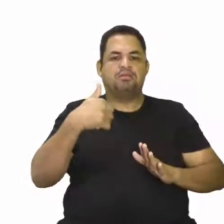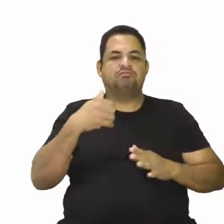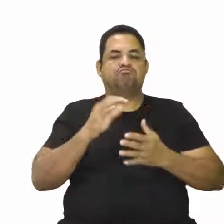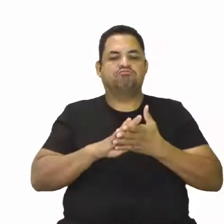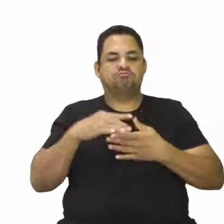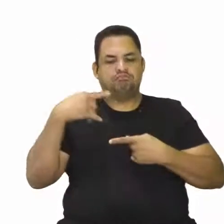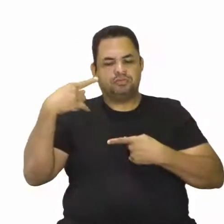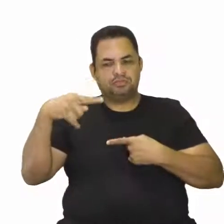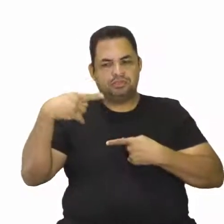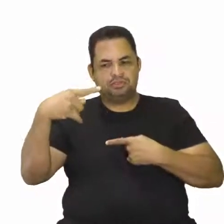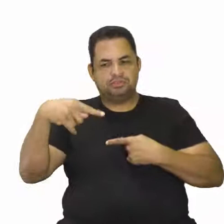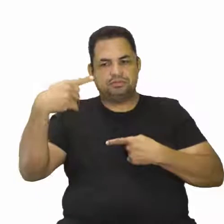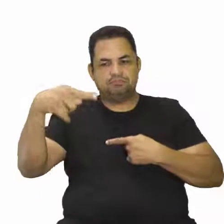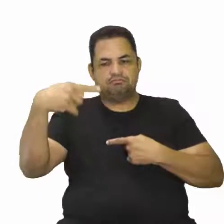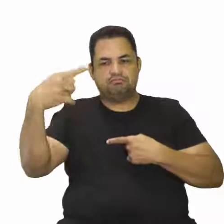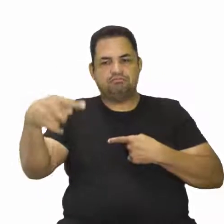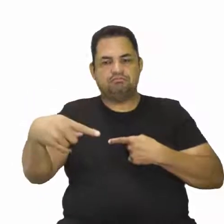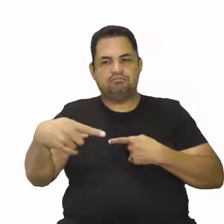primeiramente,